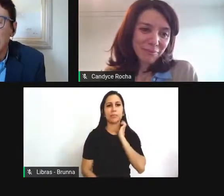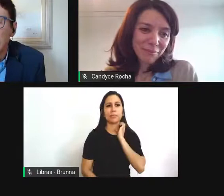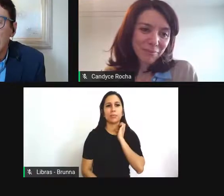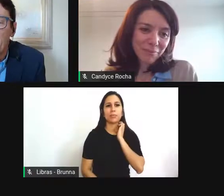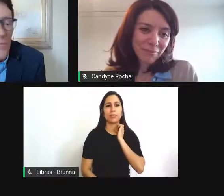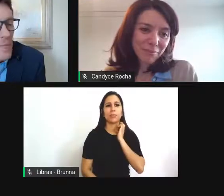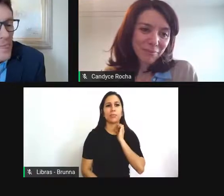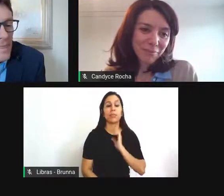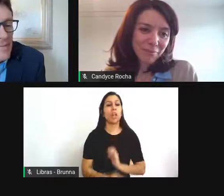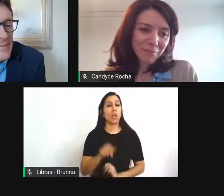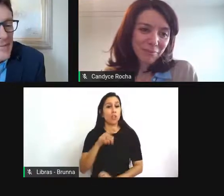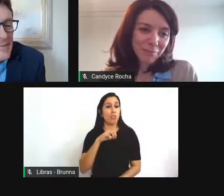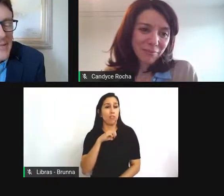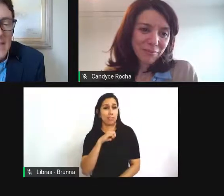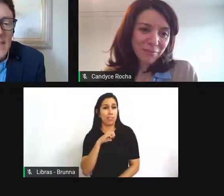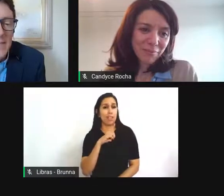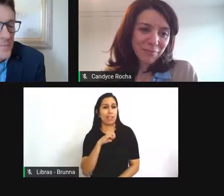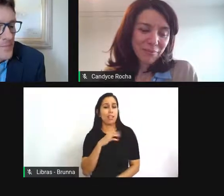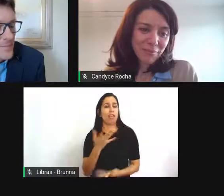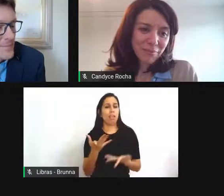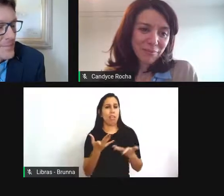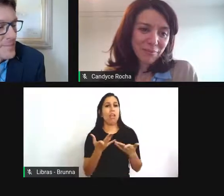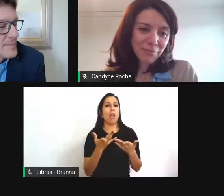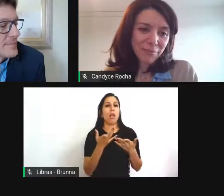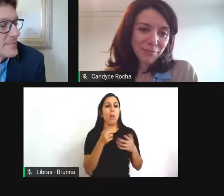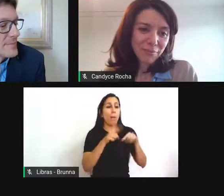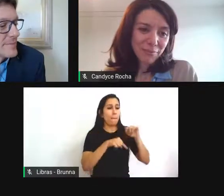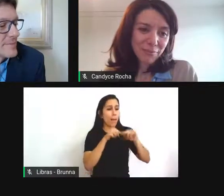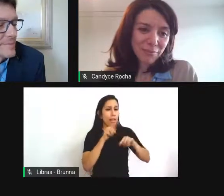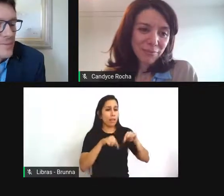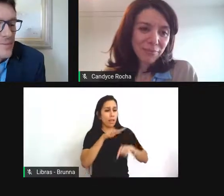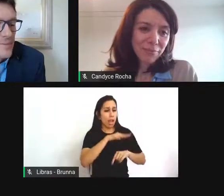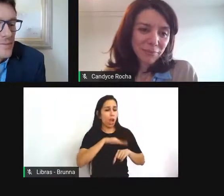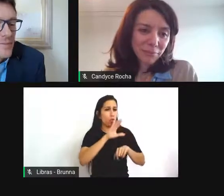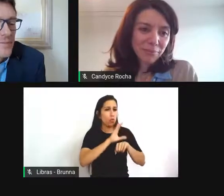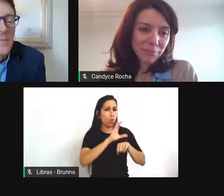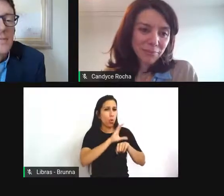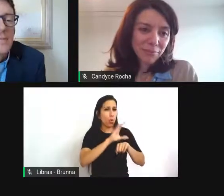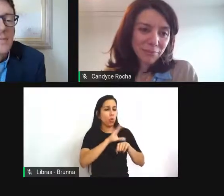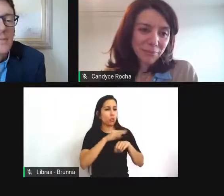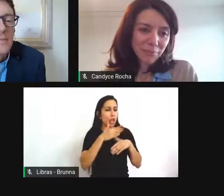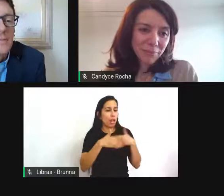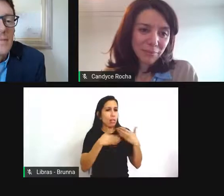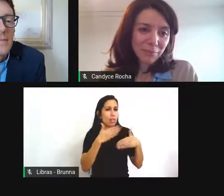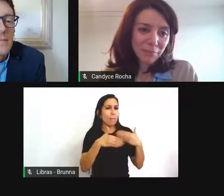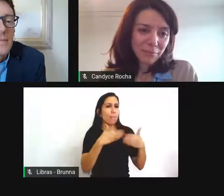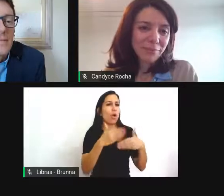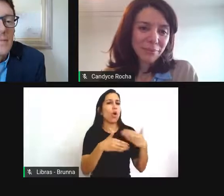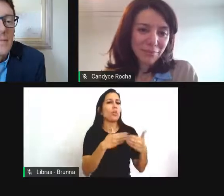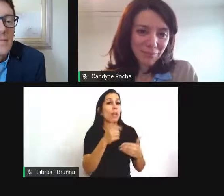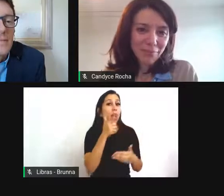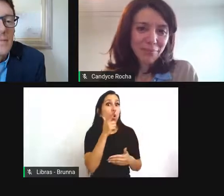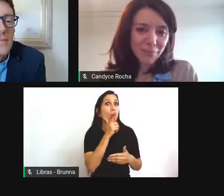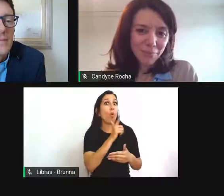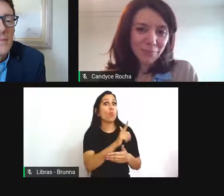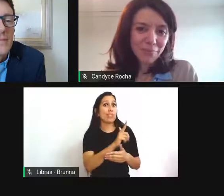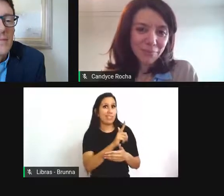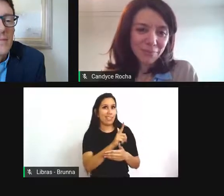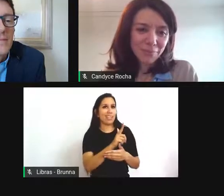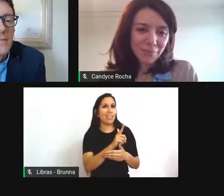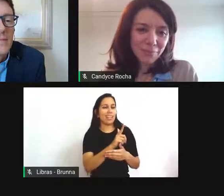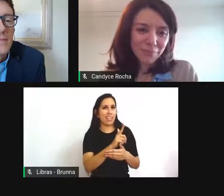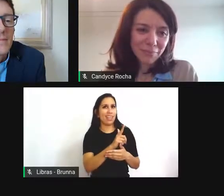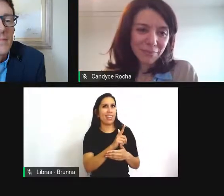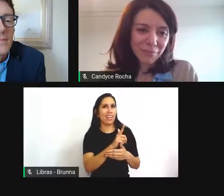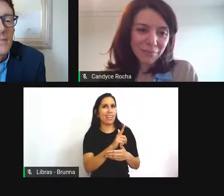você gera um volume, uma massa crítica de material no curso, e depois explorar